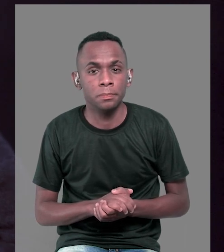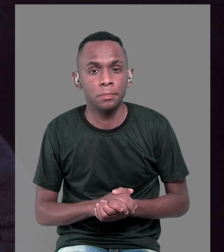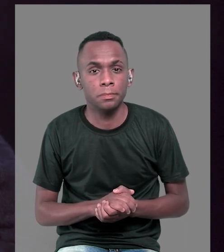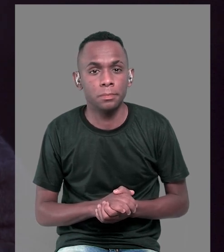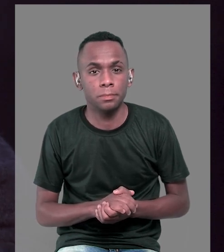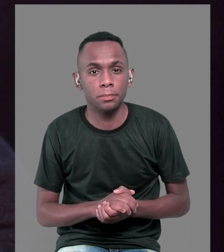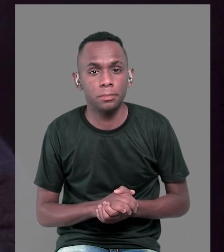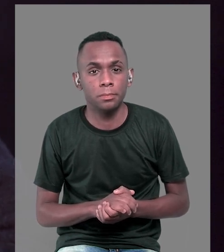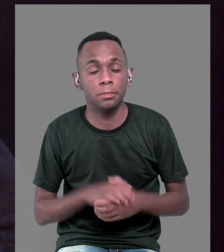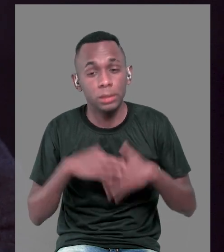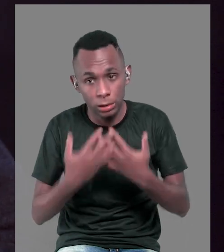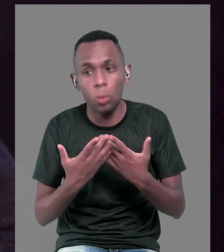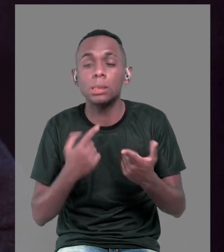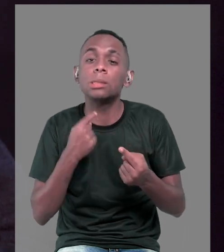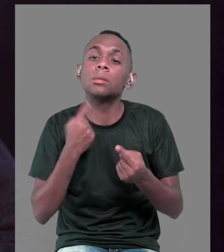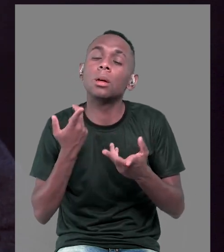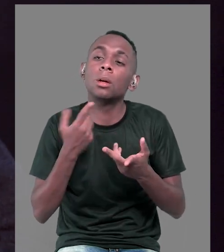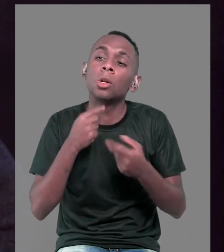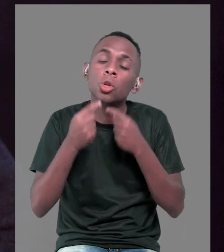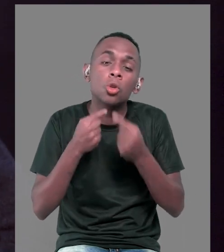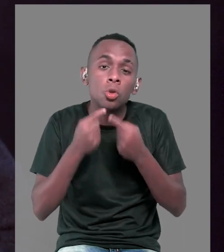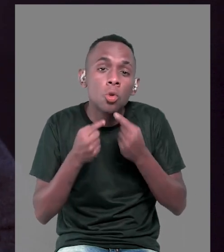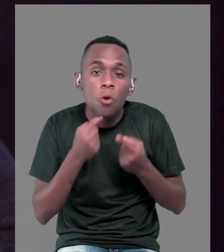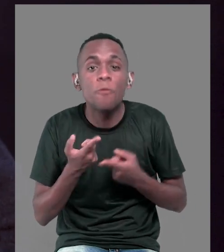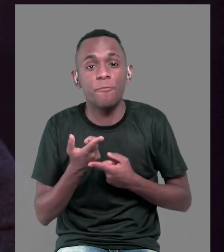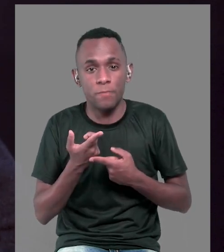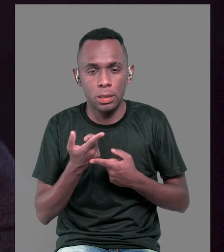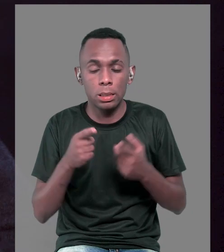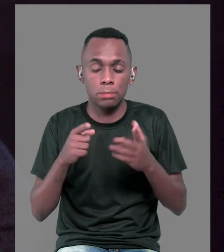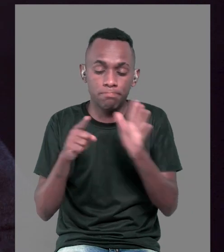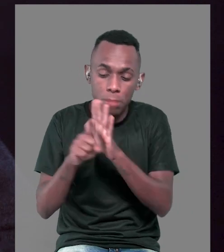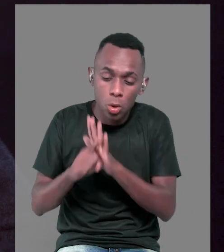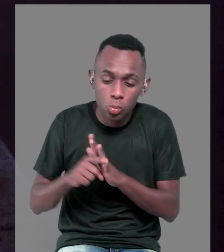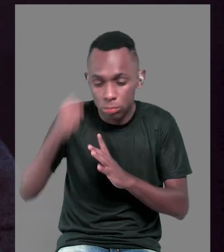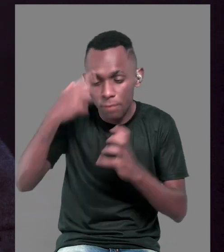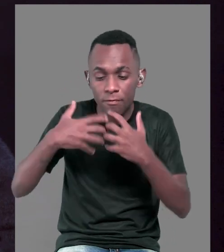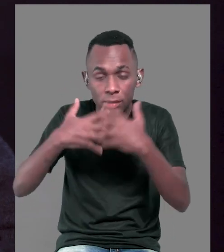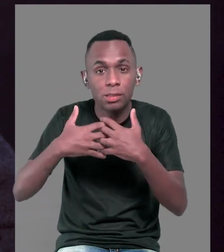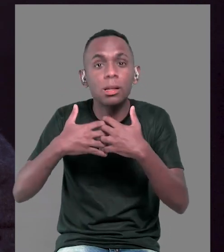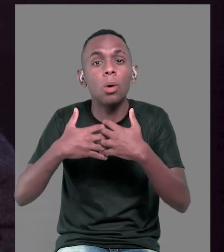Essa pergunta nos coloca diante das máquinas.